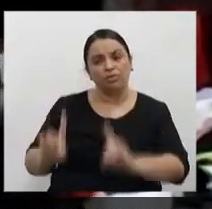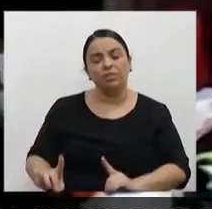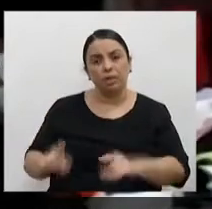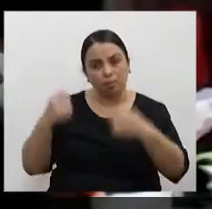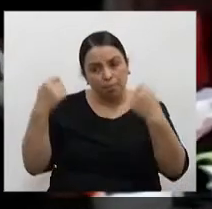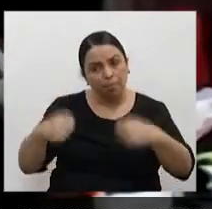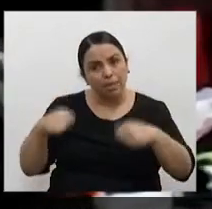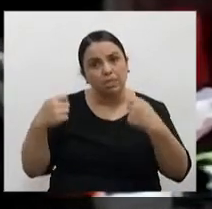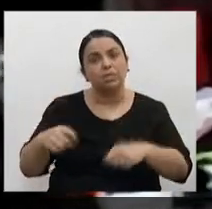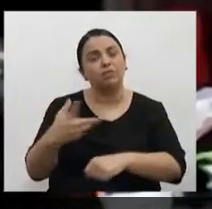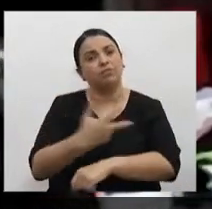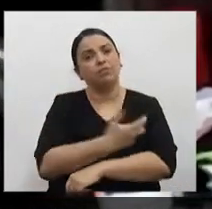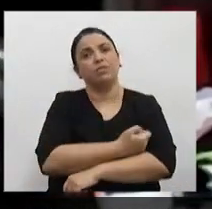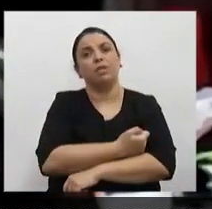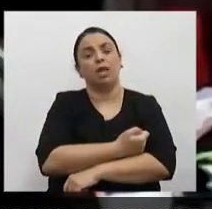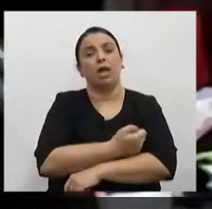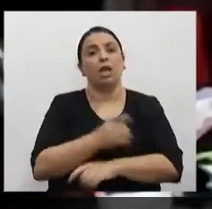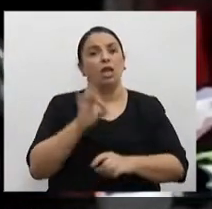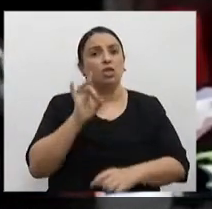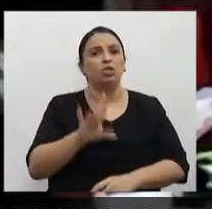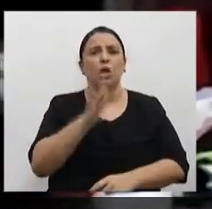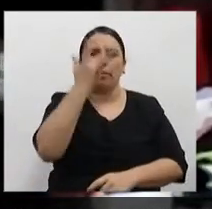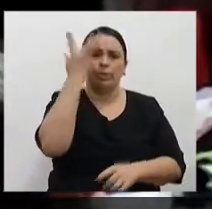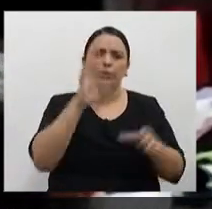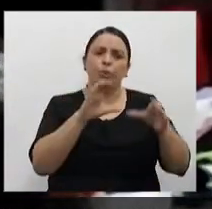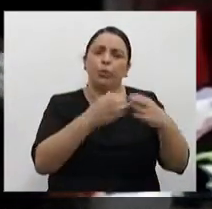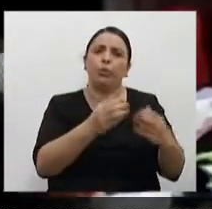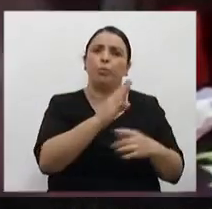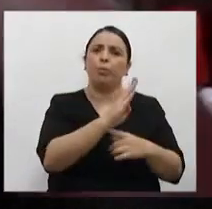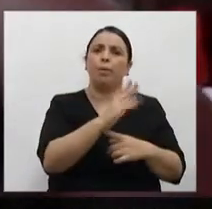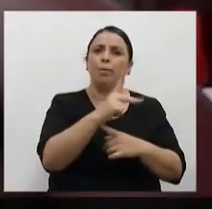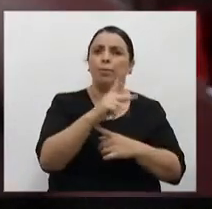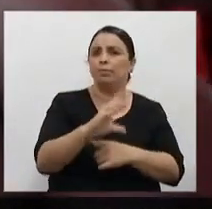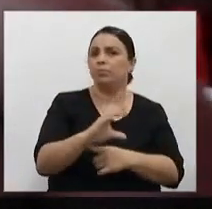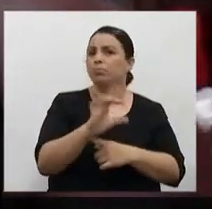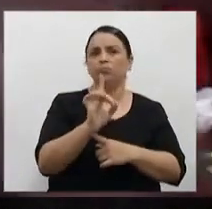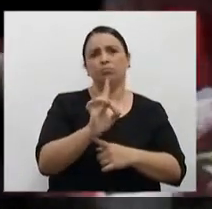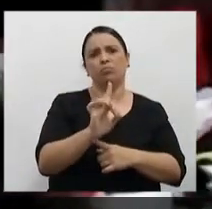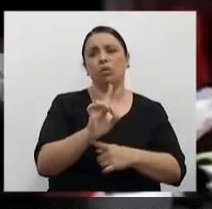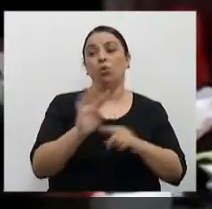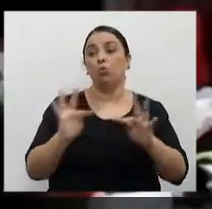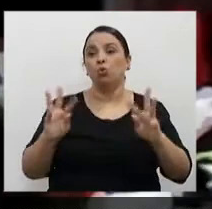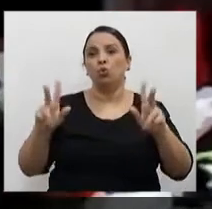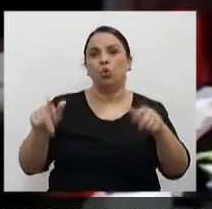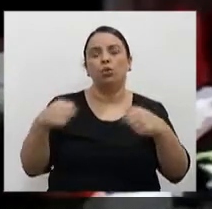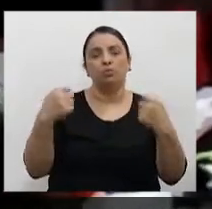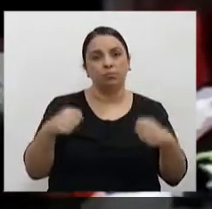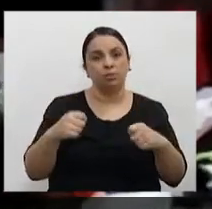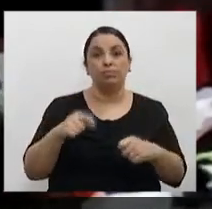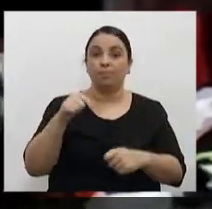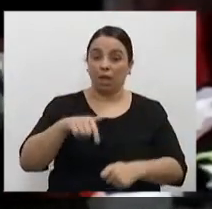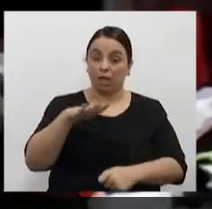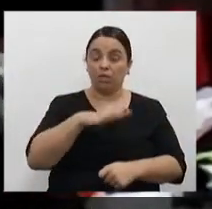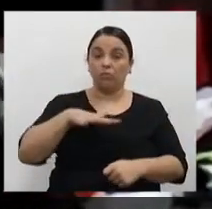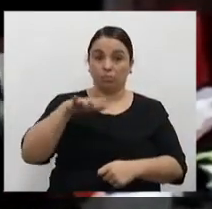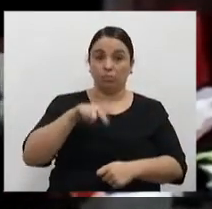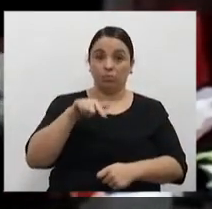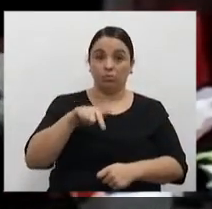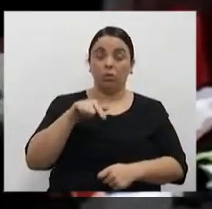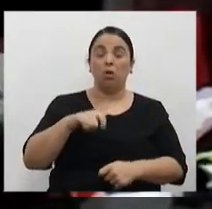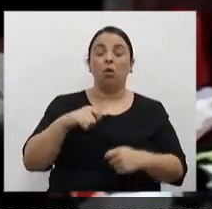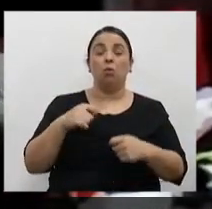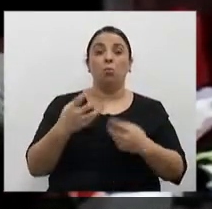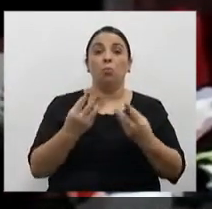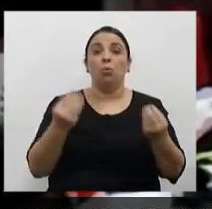só quem é beneficiada do BPC. Pois aqui na nossa região tem muitas pessoas